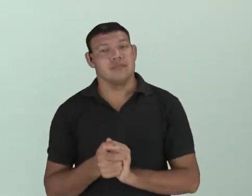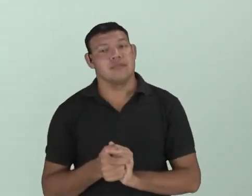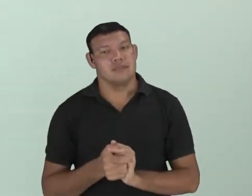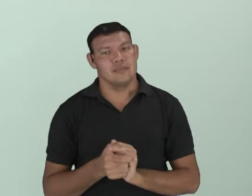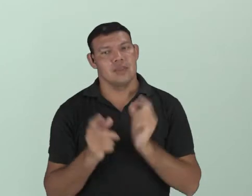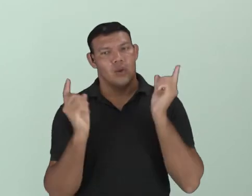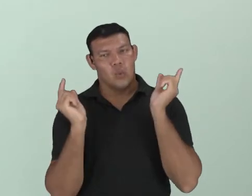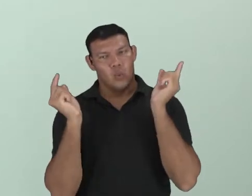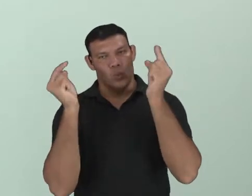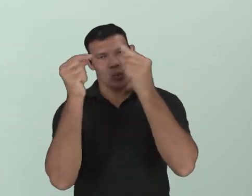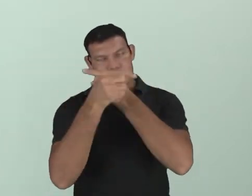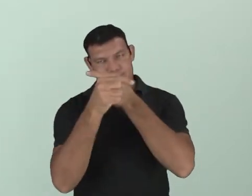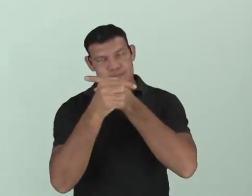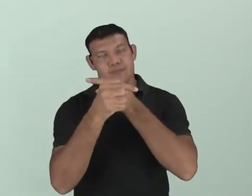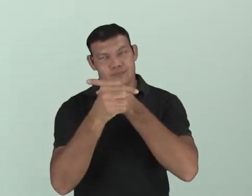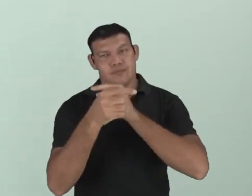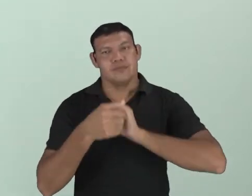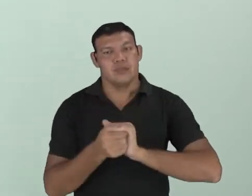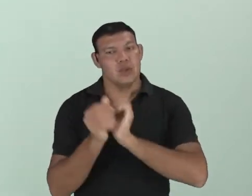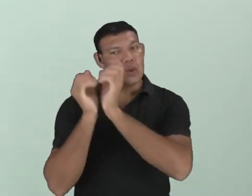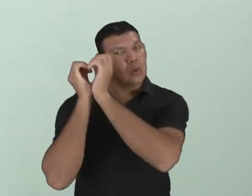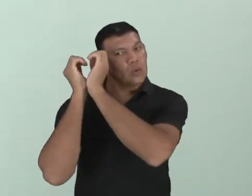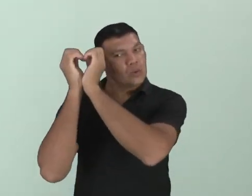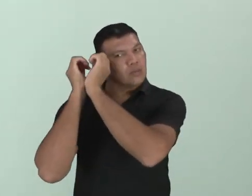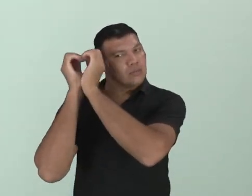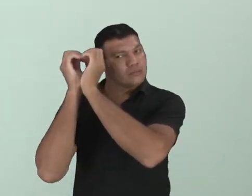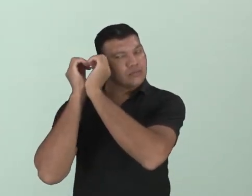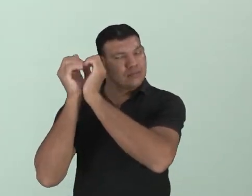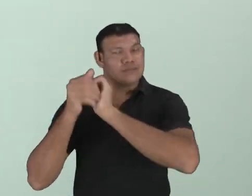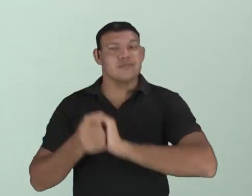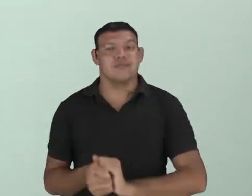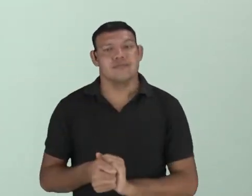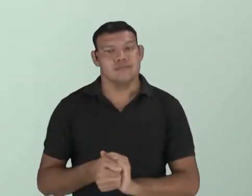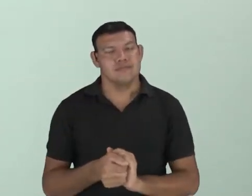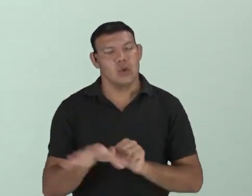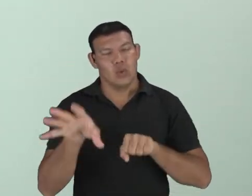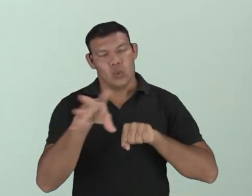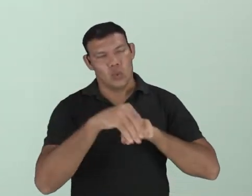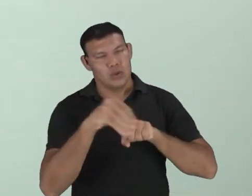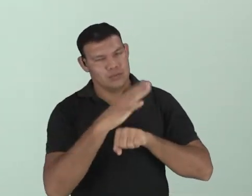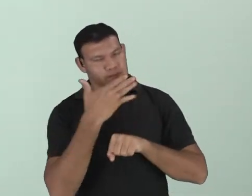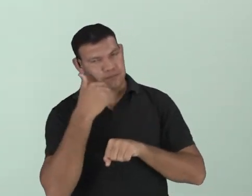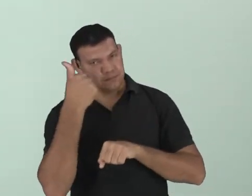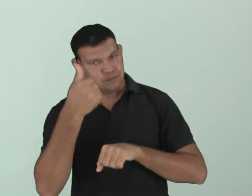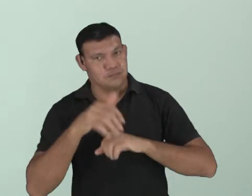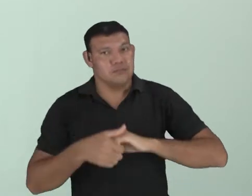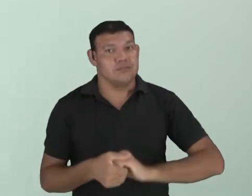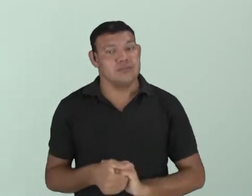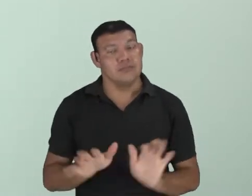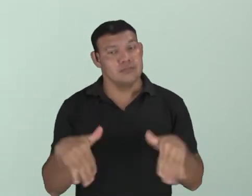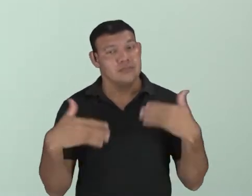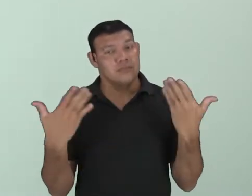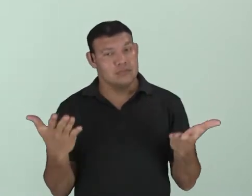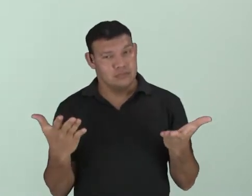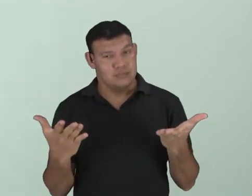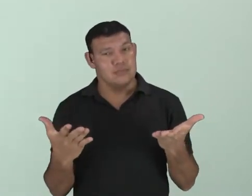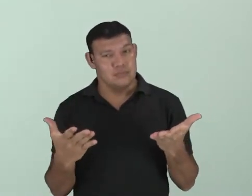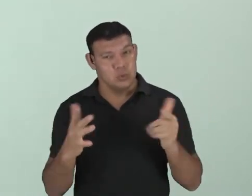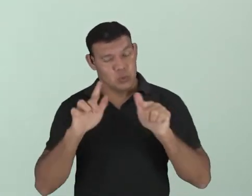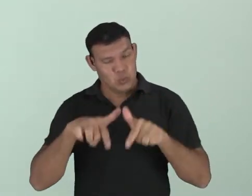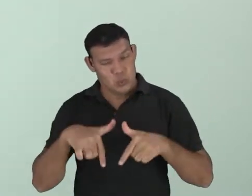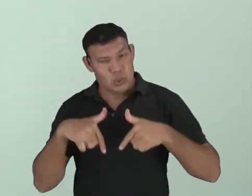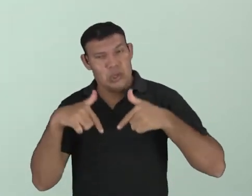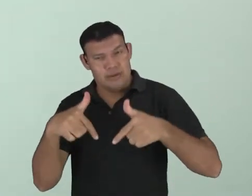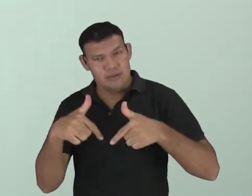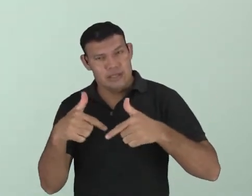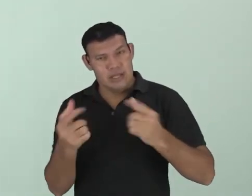e opostos do cérebro. Ali vai te ajudar a assimilar melhor. E aí, apesar dela defender essa ideia